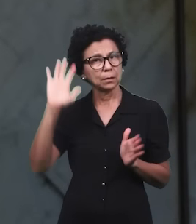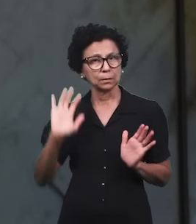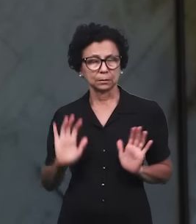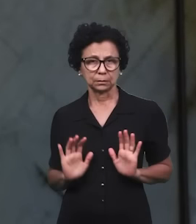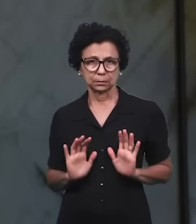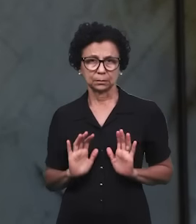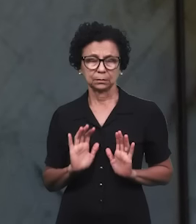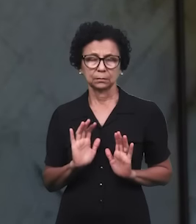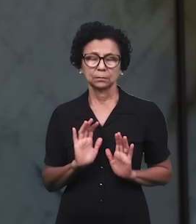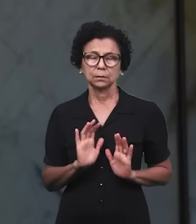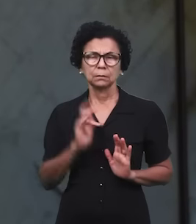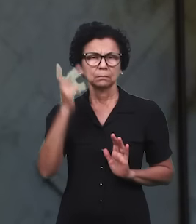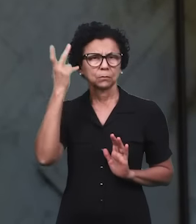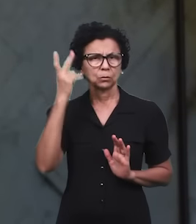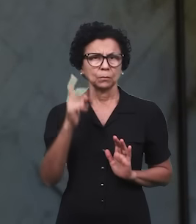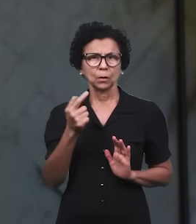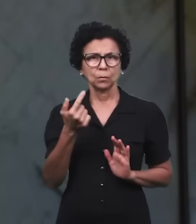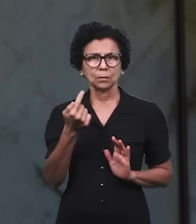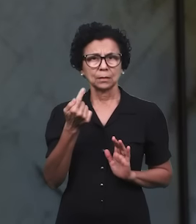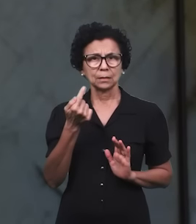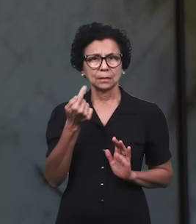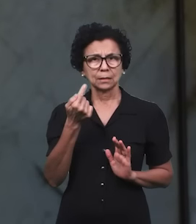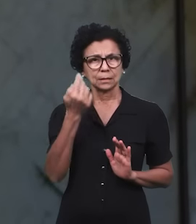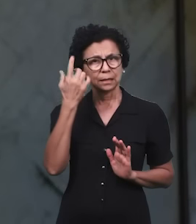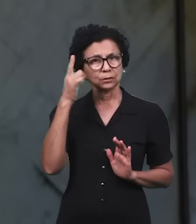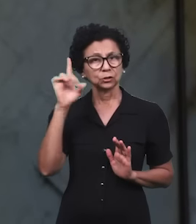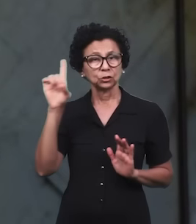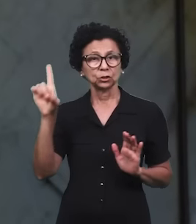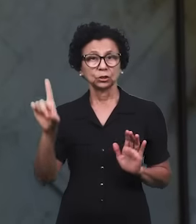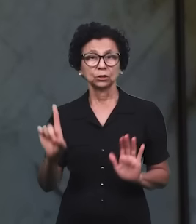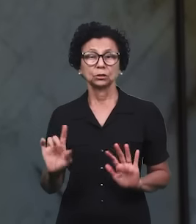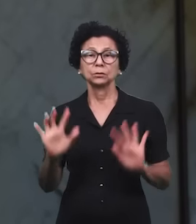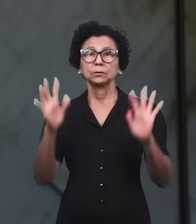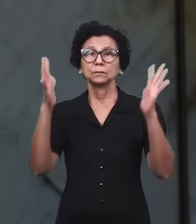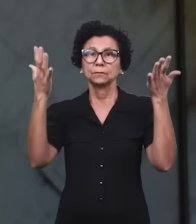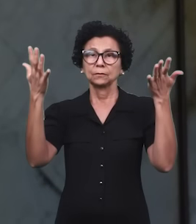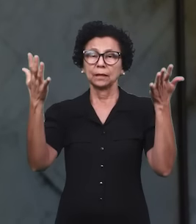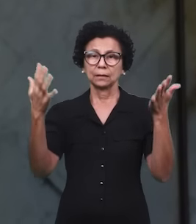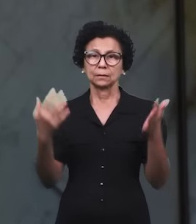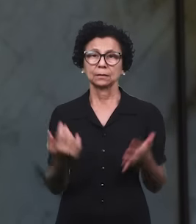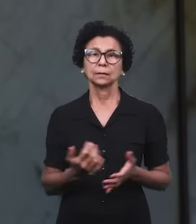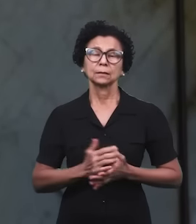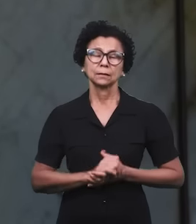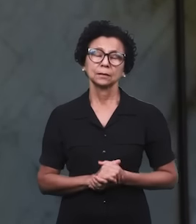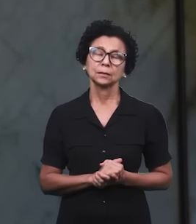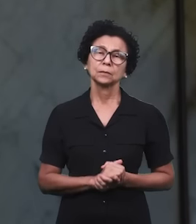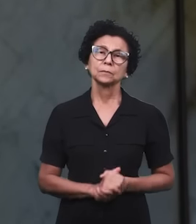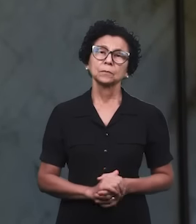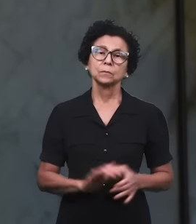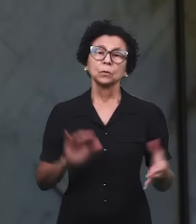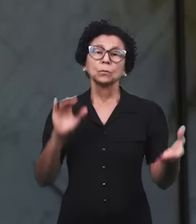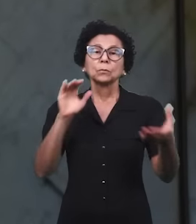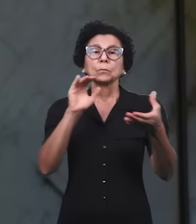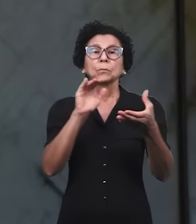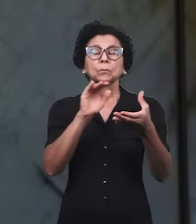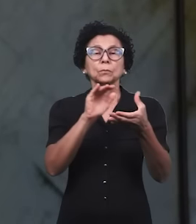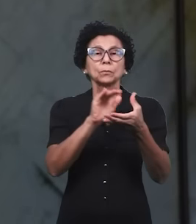o mais comum eram 7 dias. Então, nós temos essa expressão do